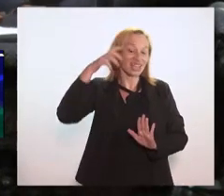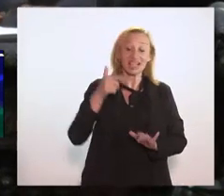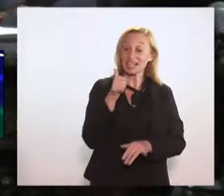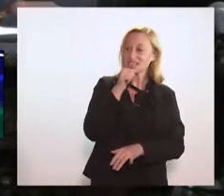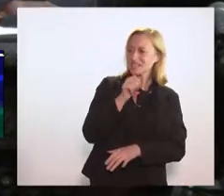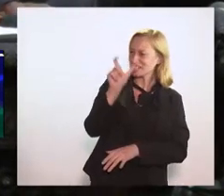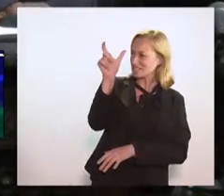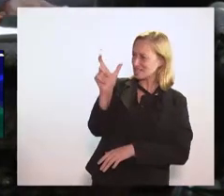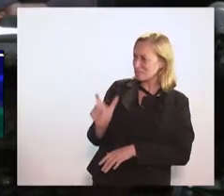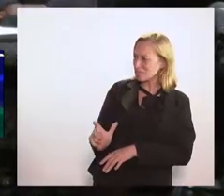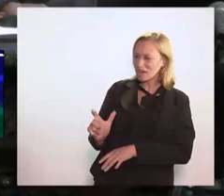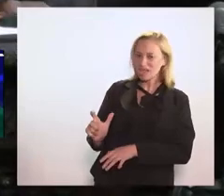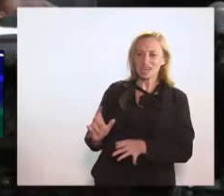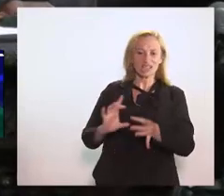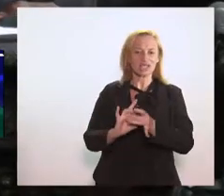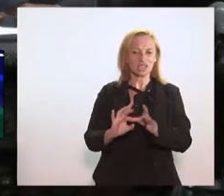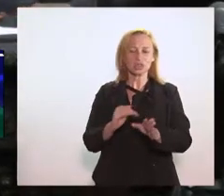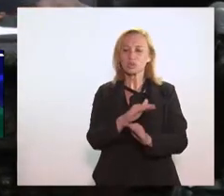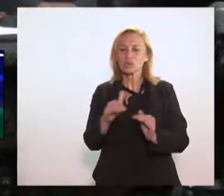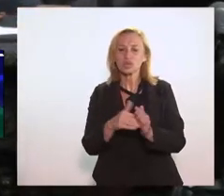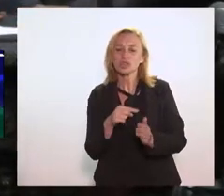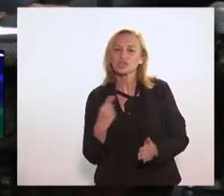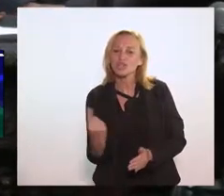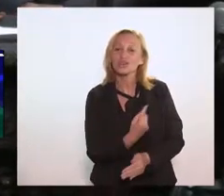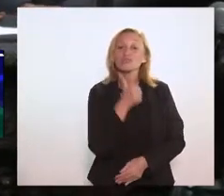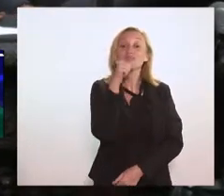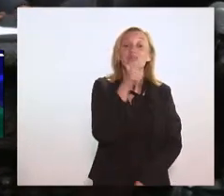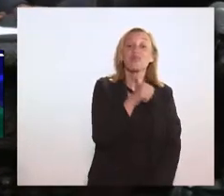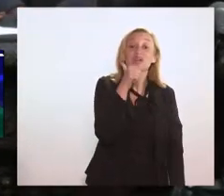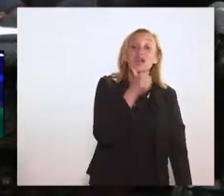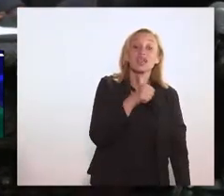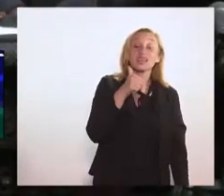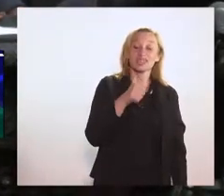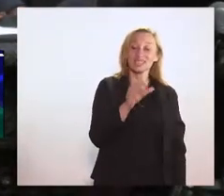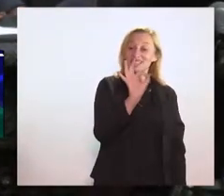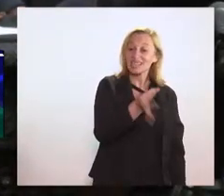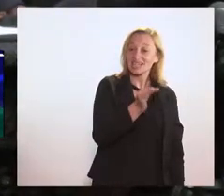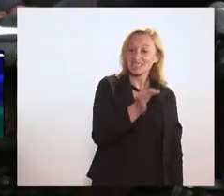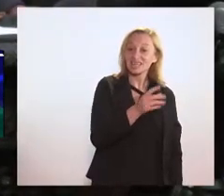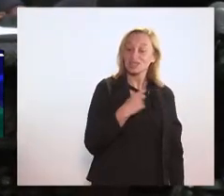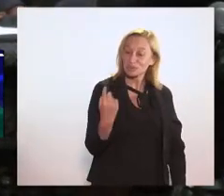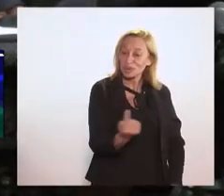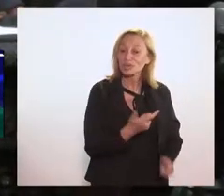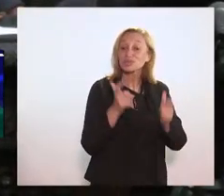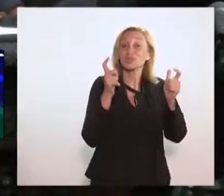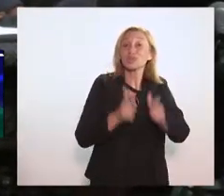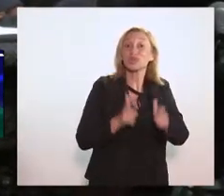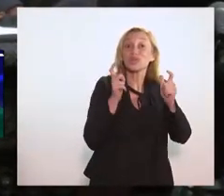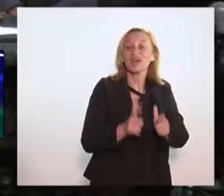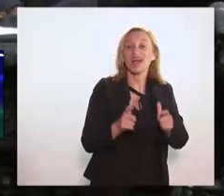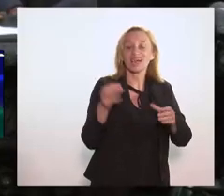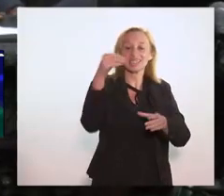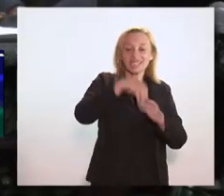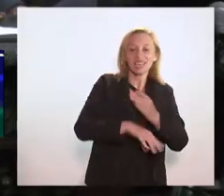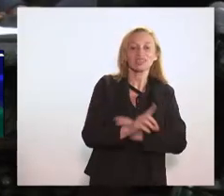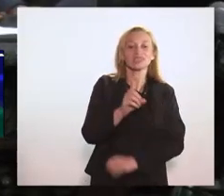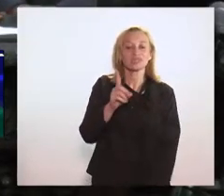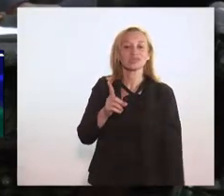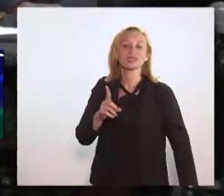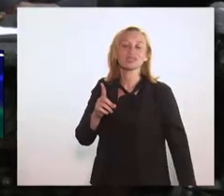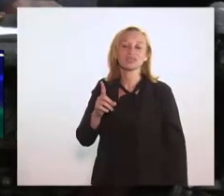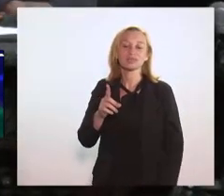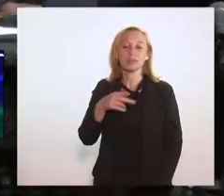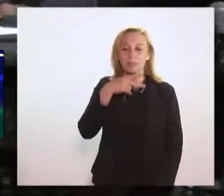mulher que deixou todas nós, mulheres, convictas do nosso lugar no parlamento, do